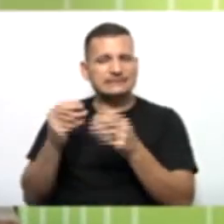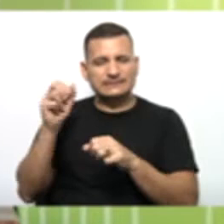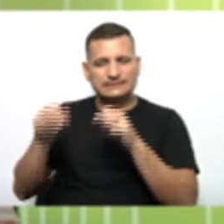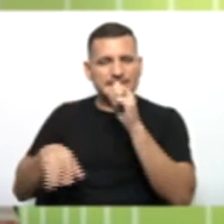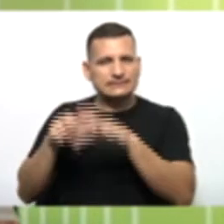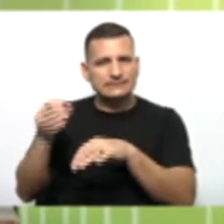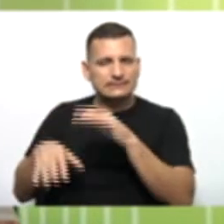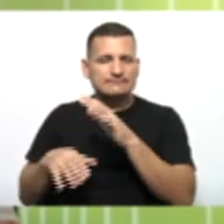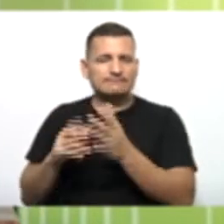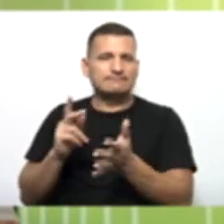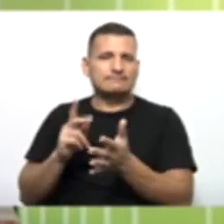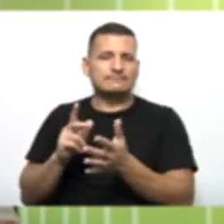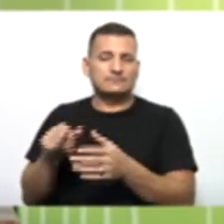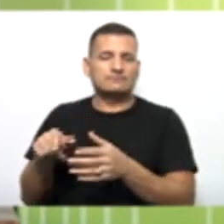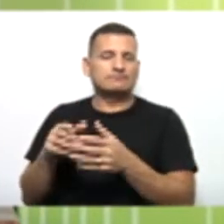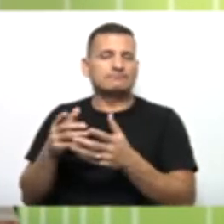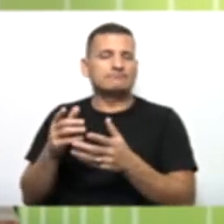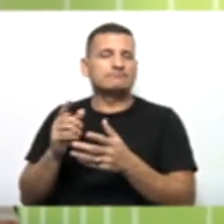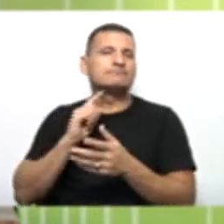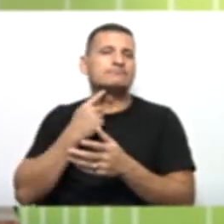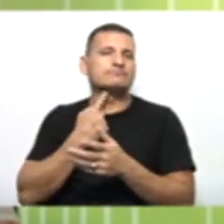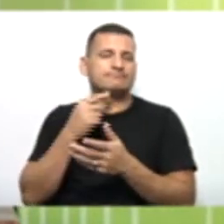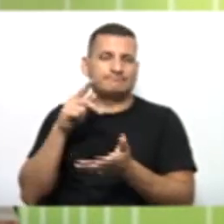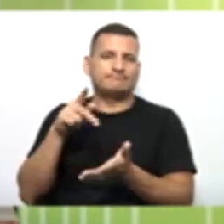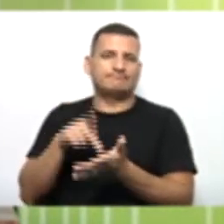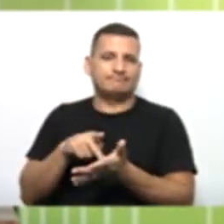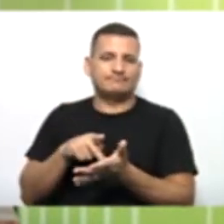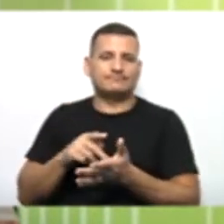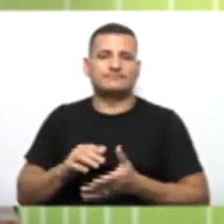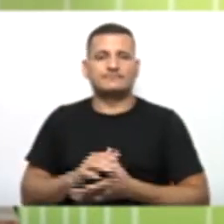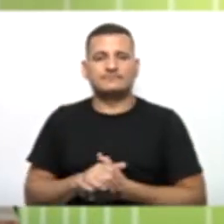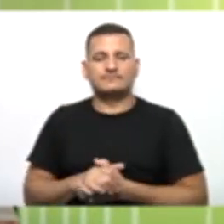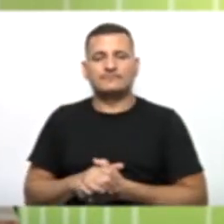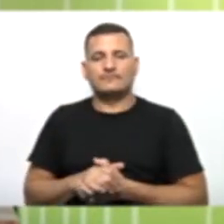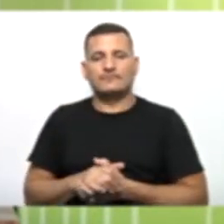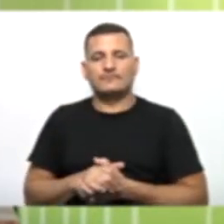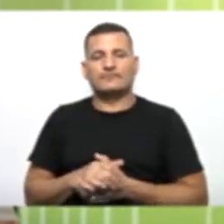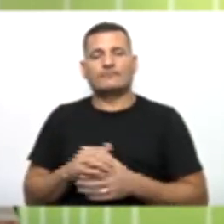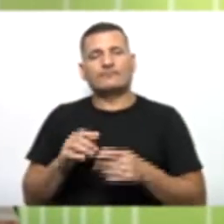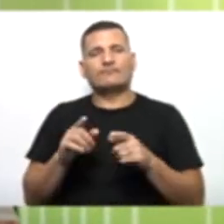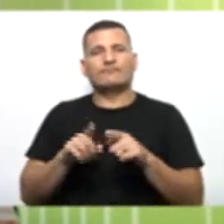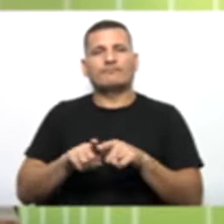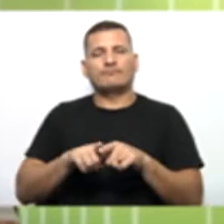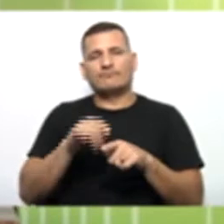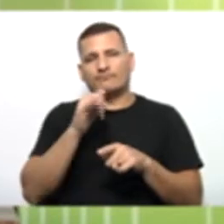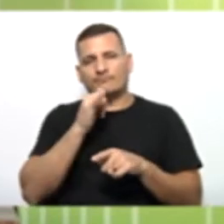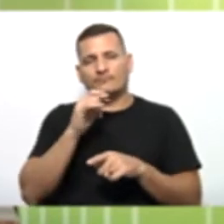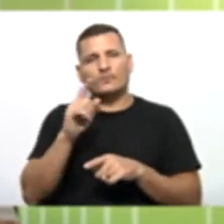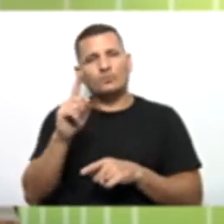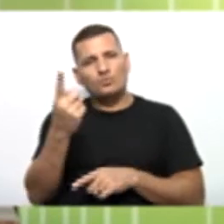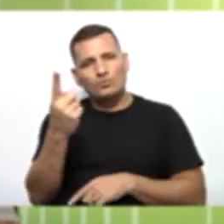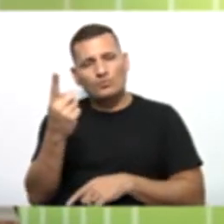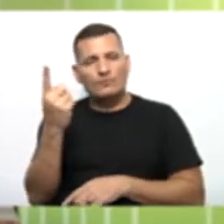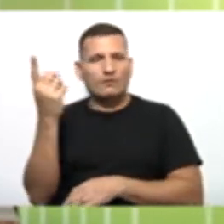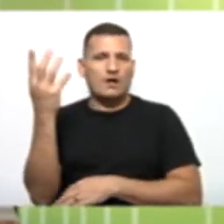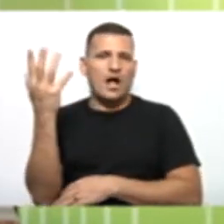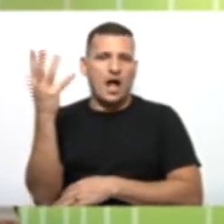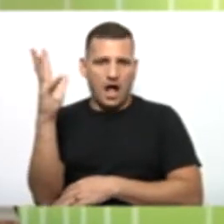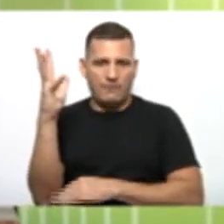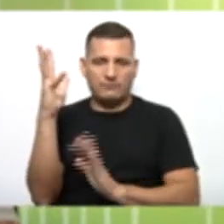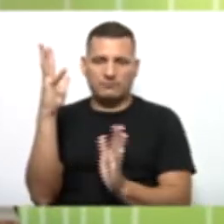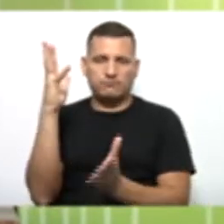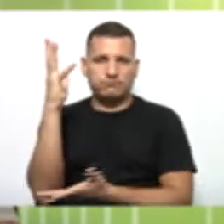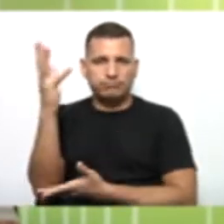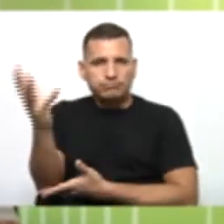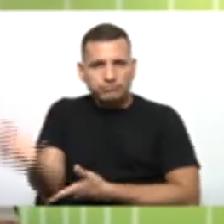de poluição é muito grande. Eu retirar também uma árvore de uma floresta não vai causar um impacto tão